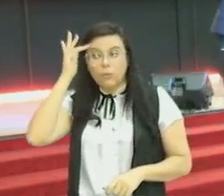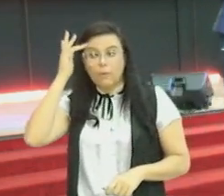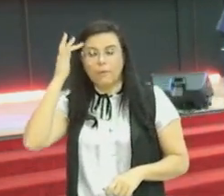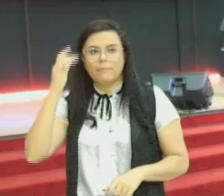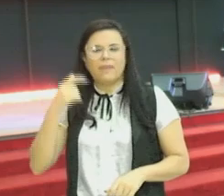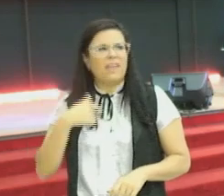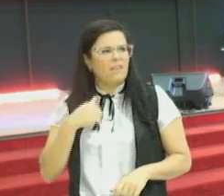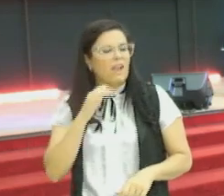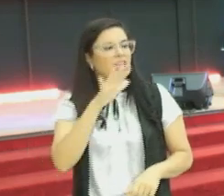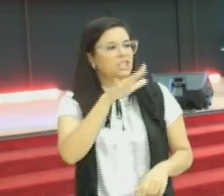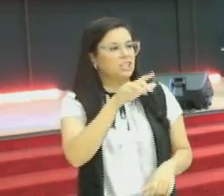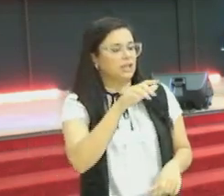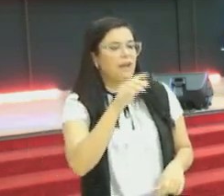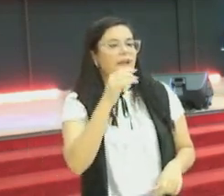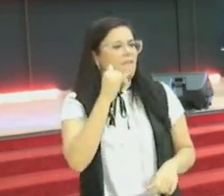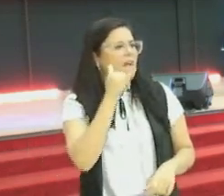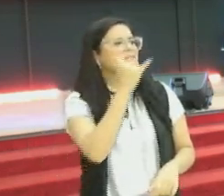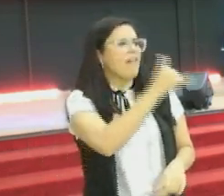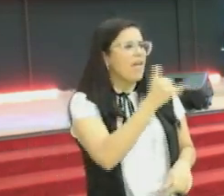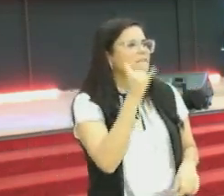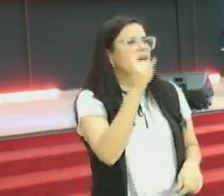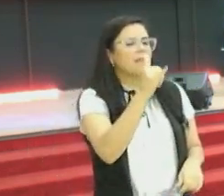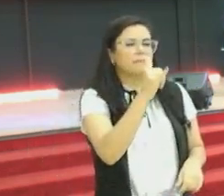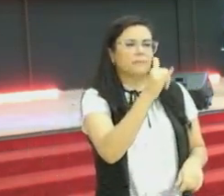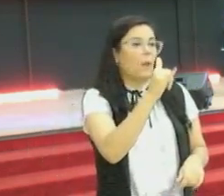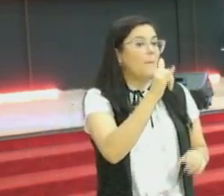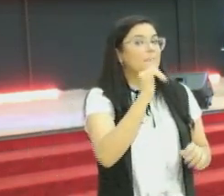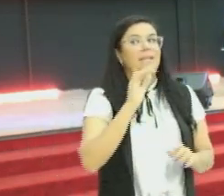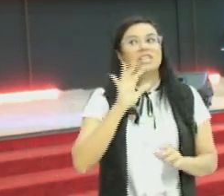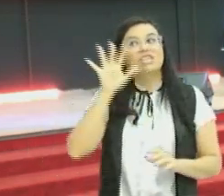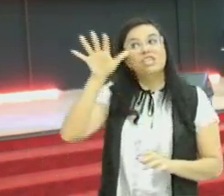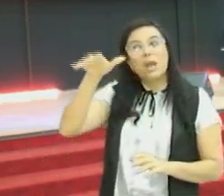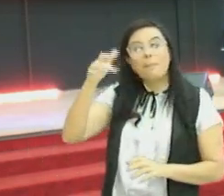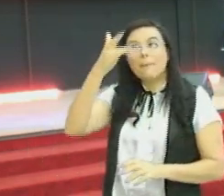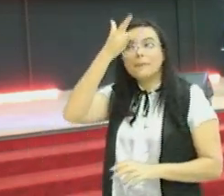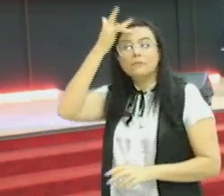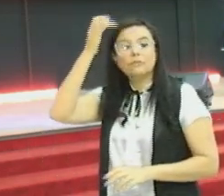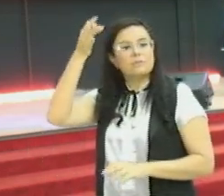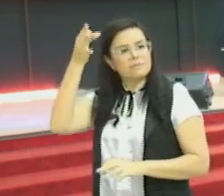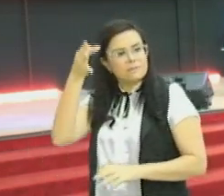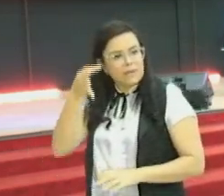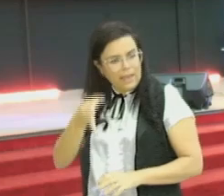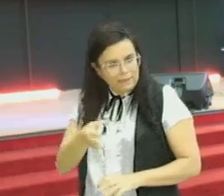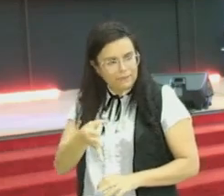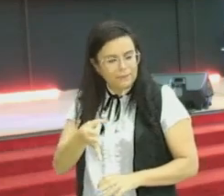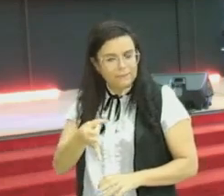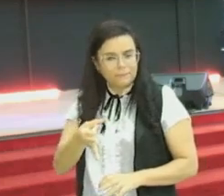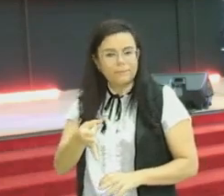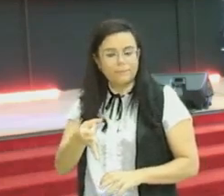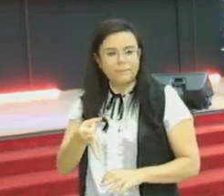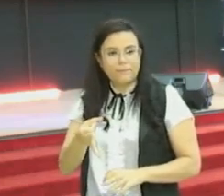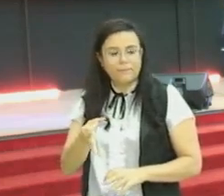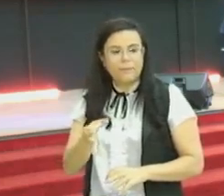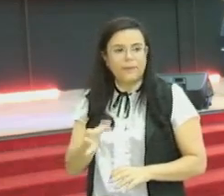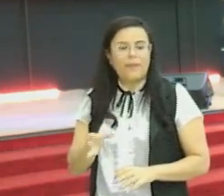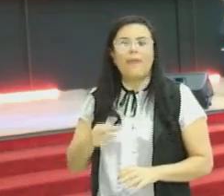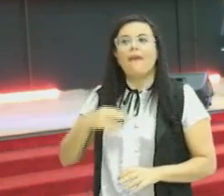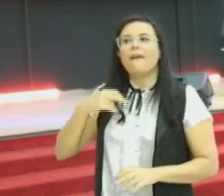C. Fale com a pessoa. Chame a pessoa. Chame para o lado. Confronte em amor.